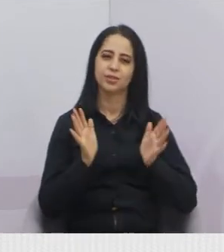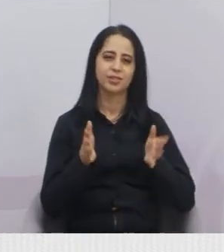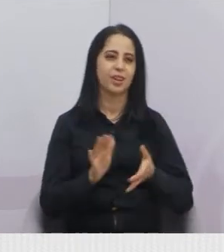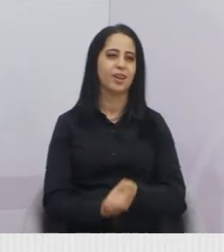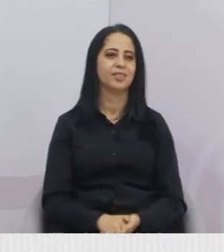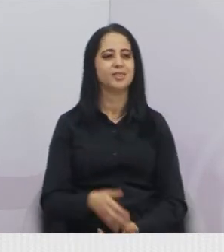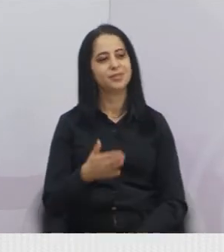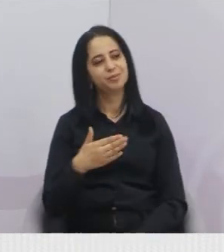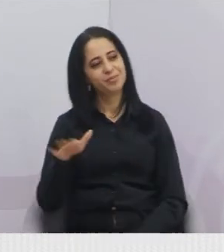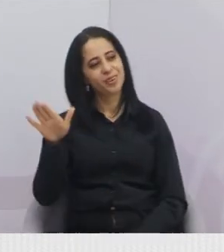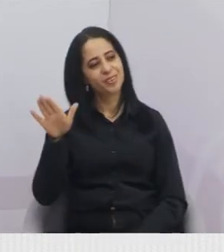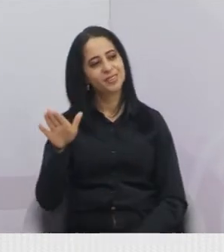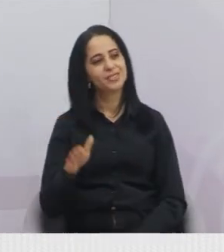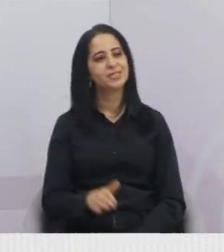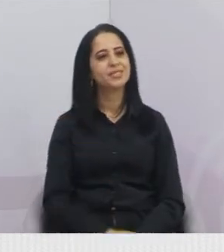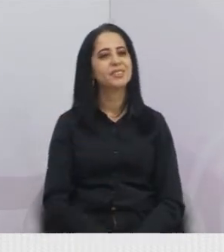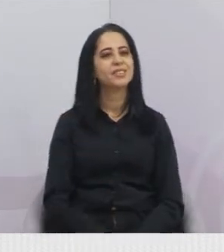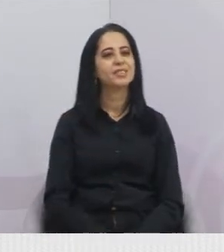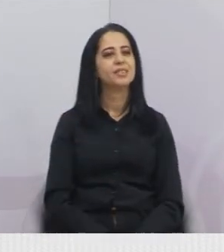Próximo.